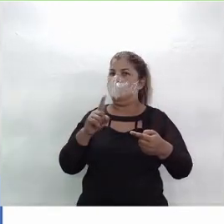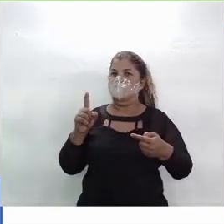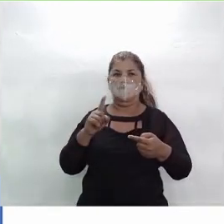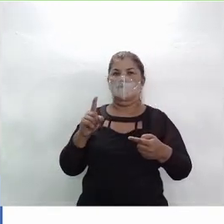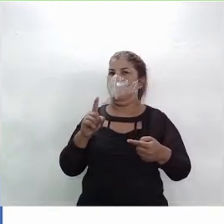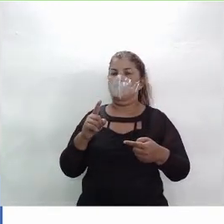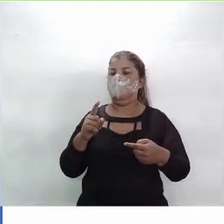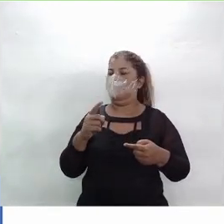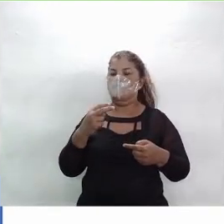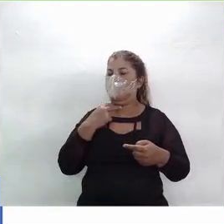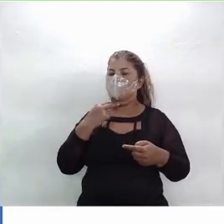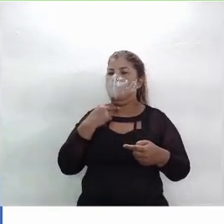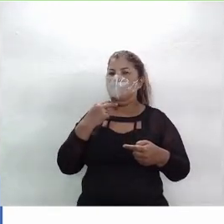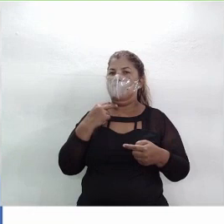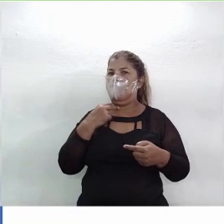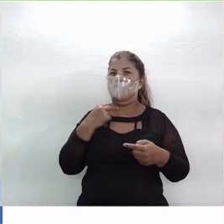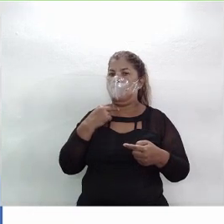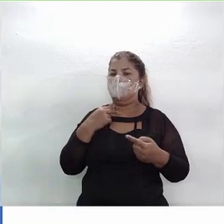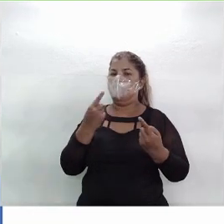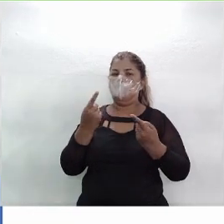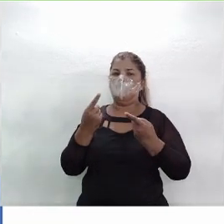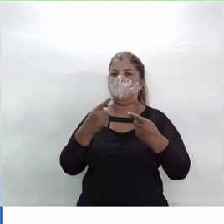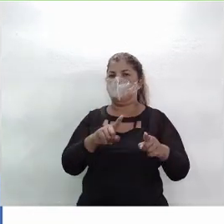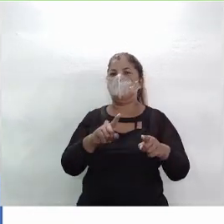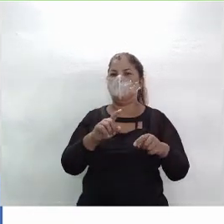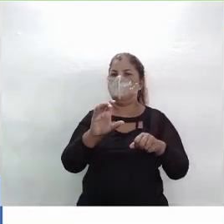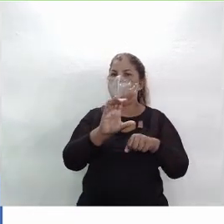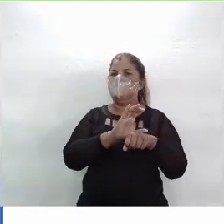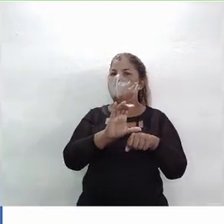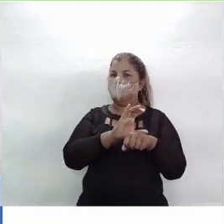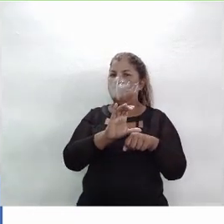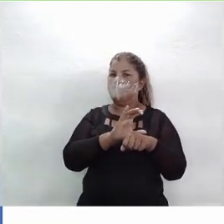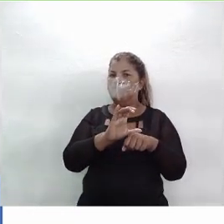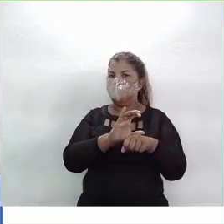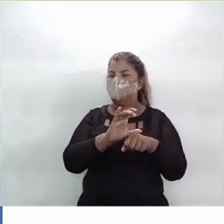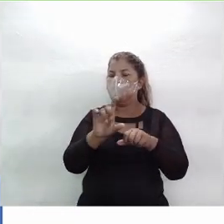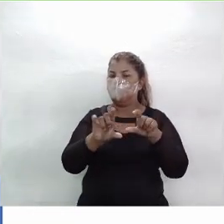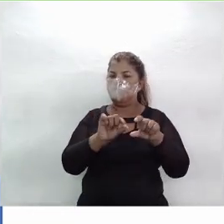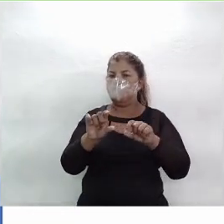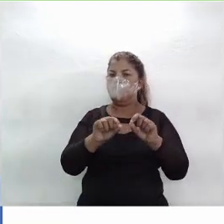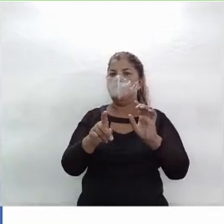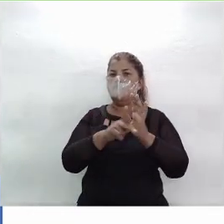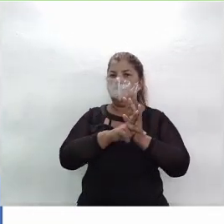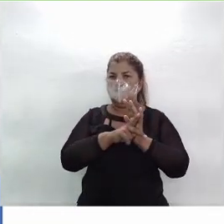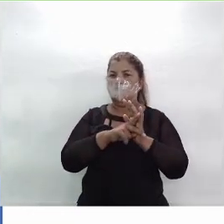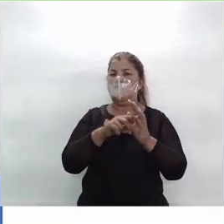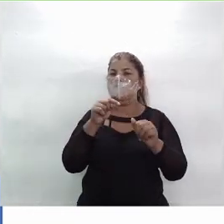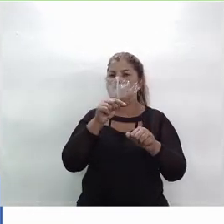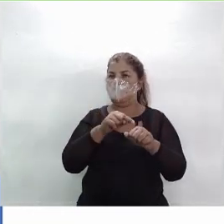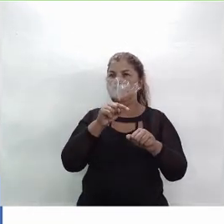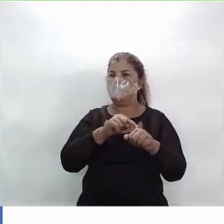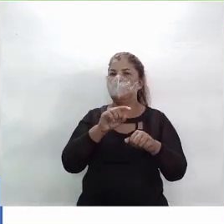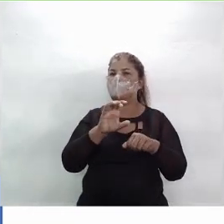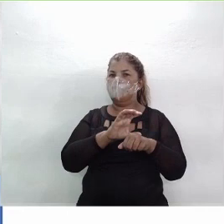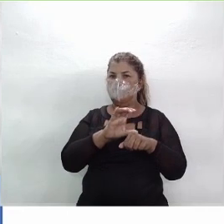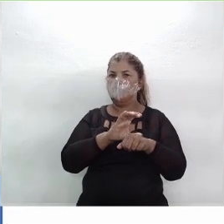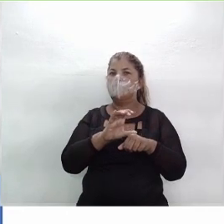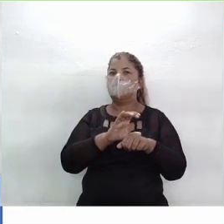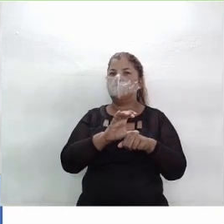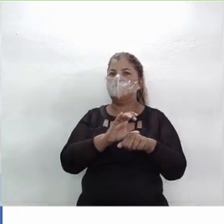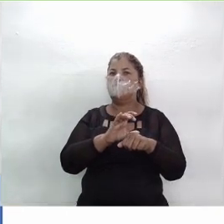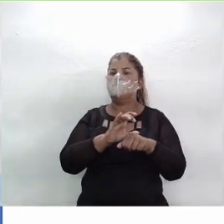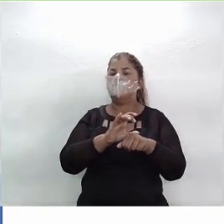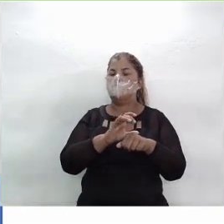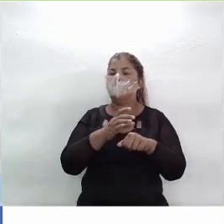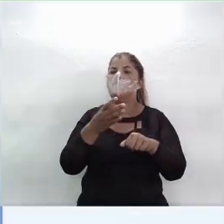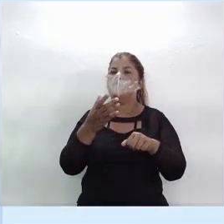destaque, pode contrariar os valores essenciais selecionados pela Constituição